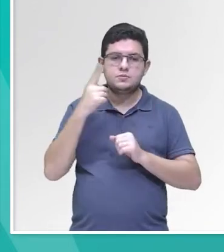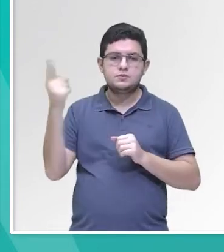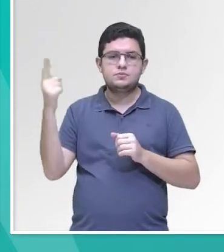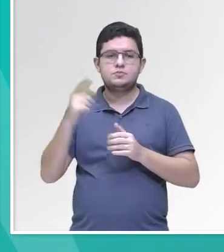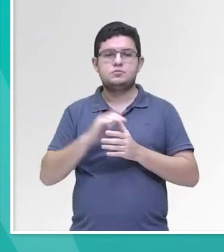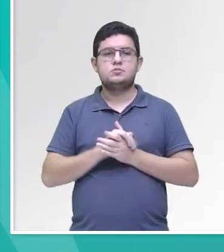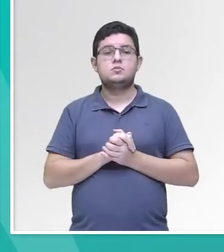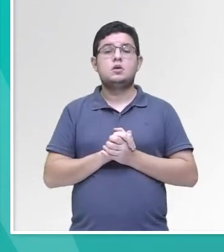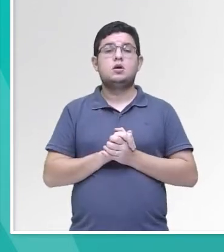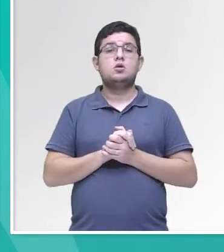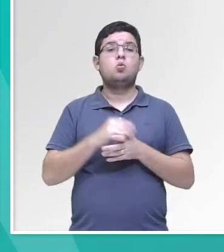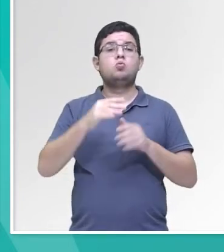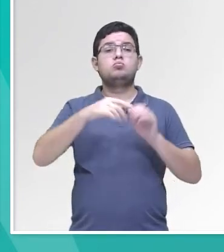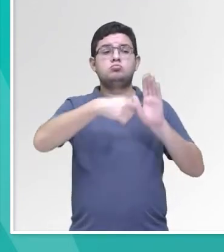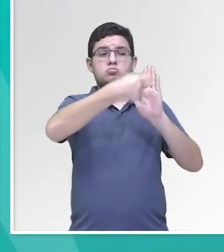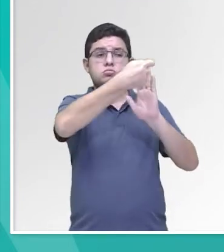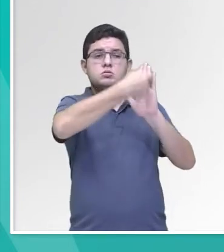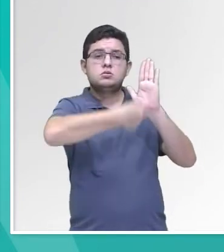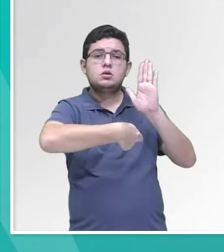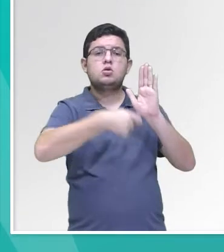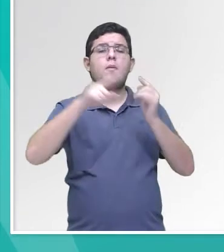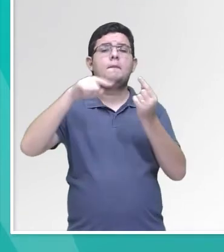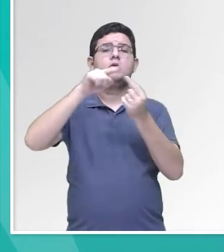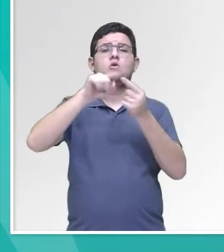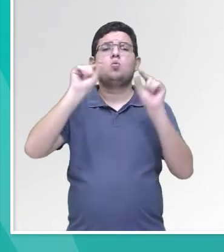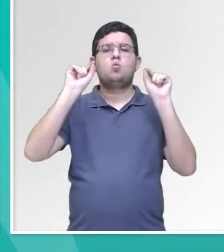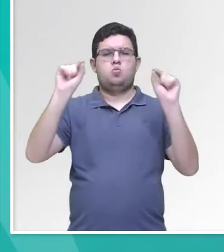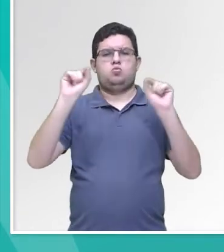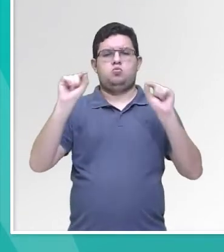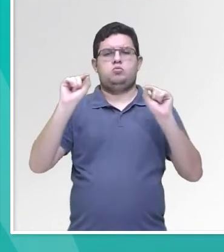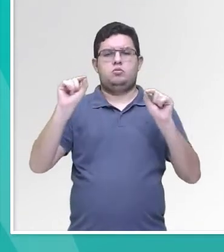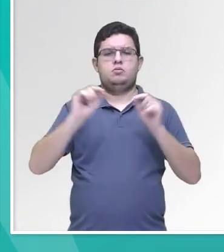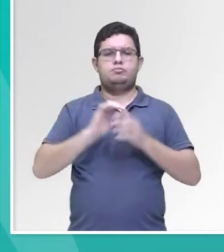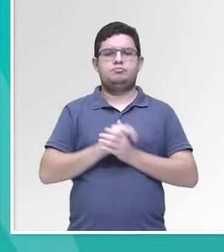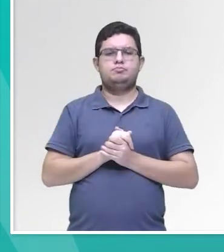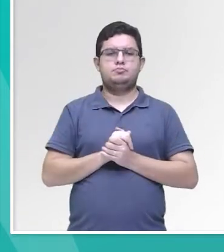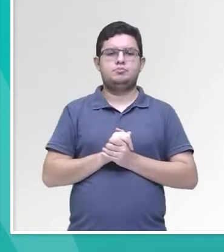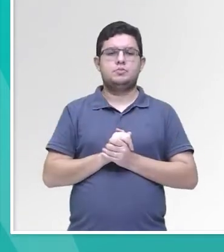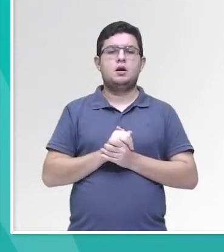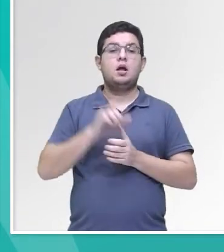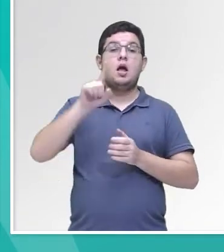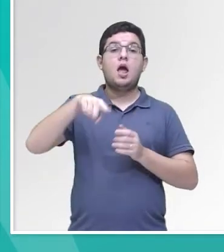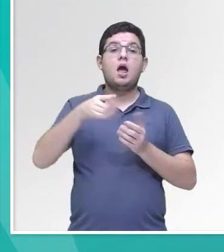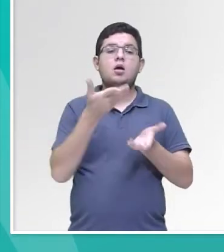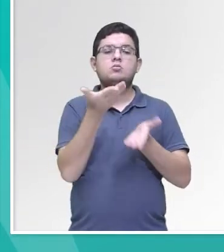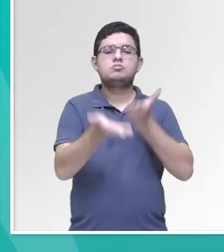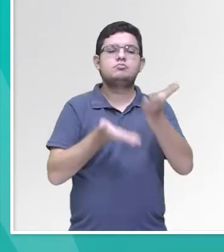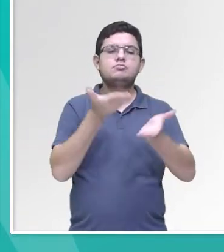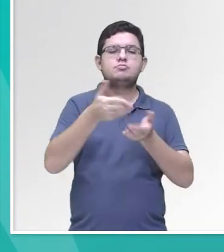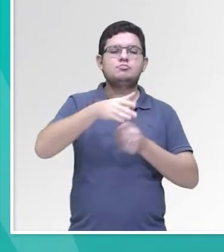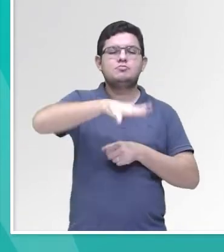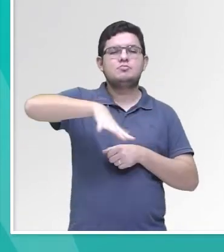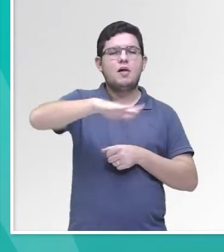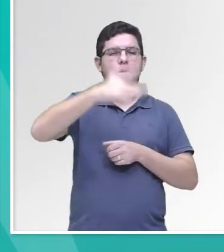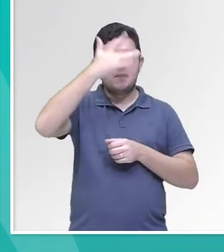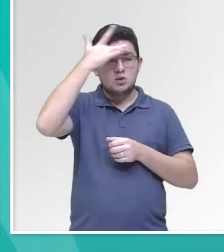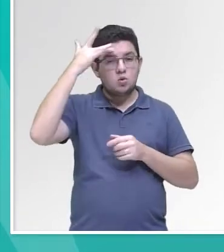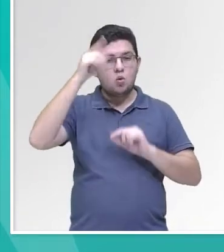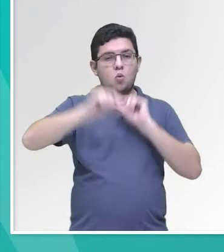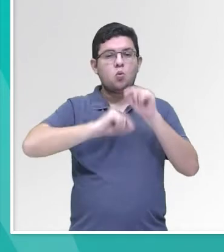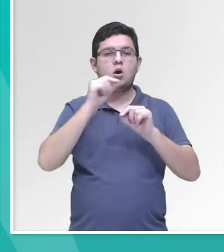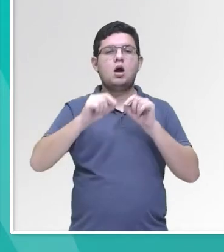conceito, o objetivo desse texto qual é? Em última análise, convencer o leitor de que o ponto de vista em relação à